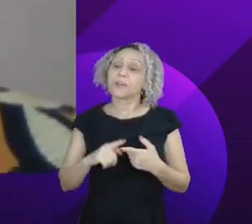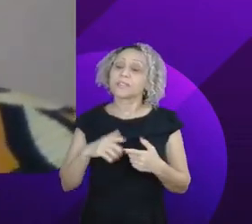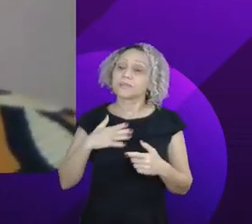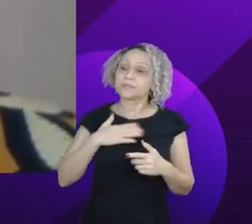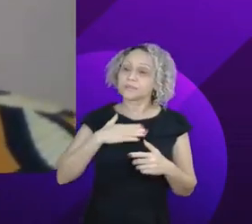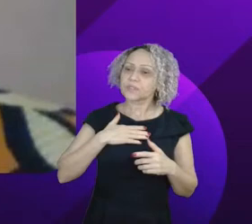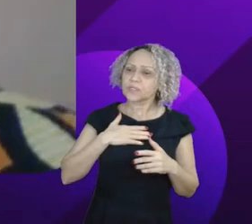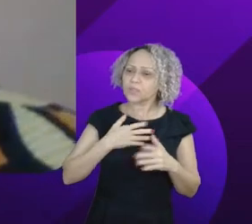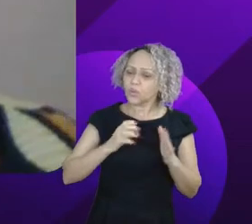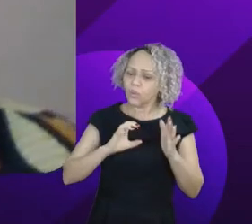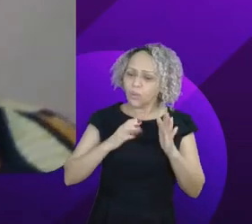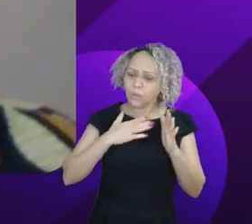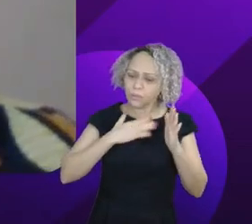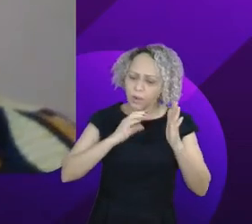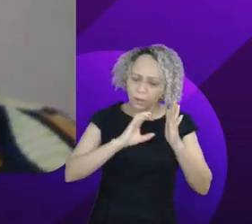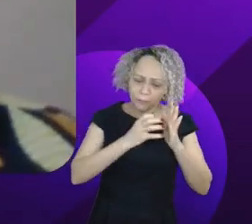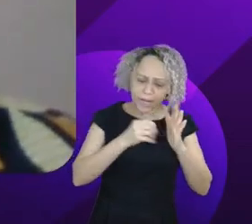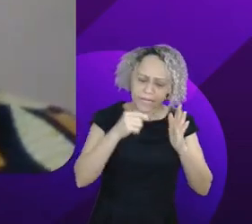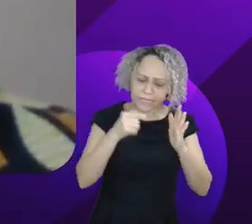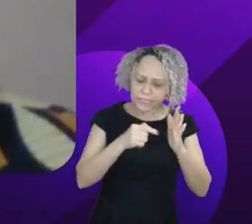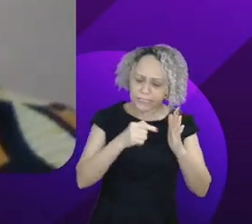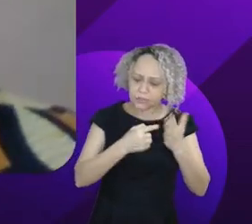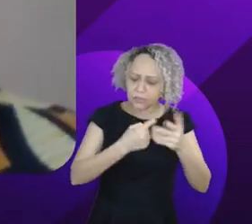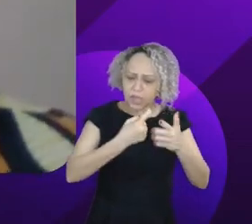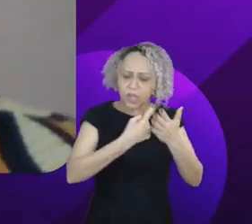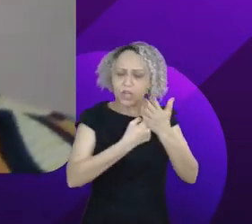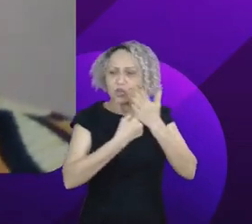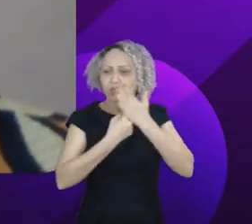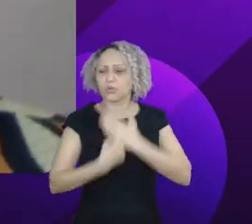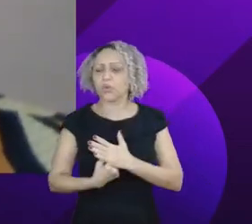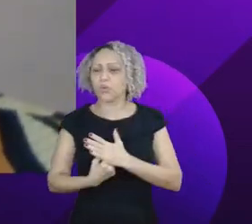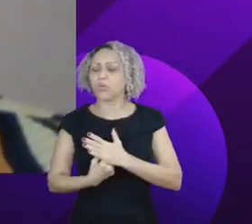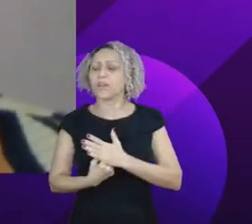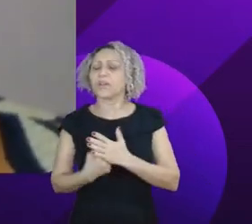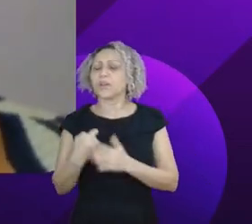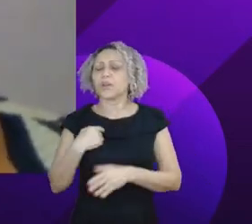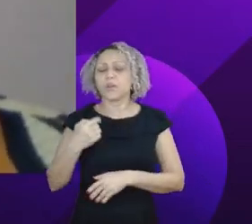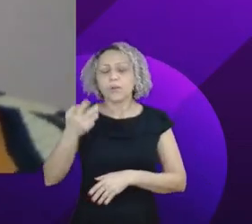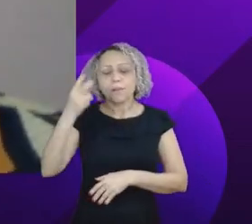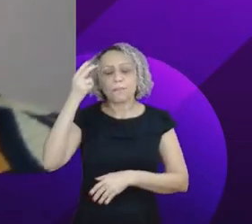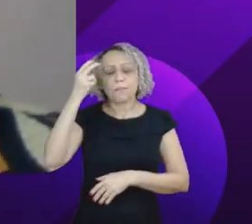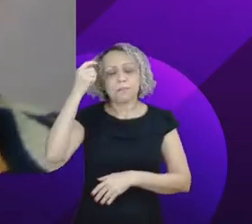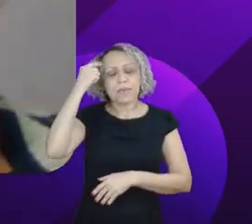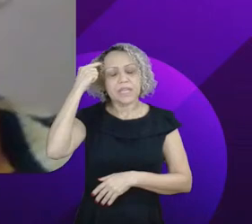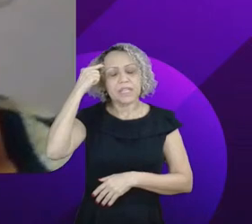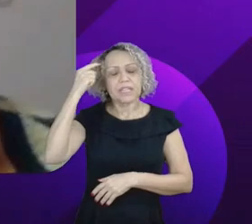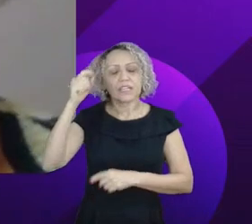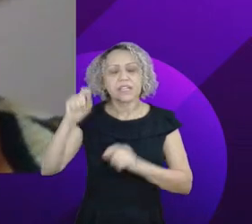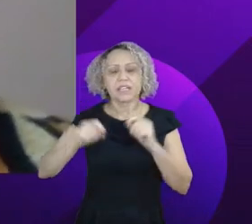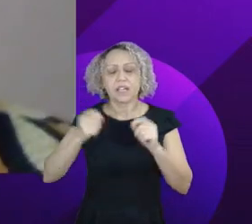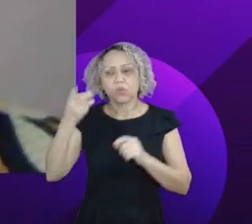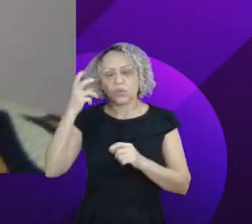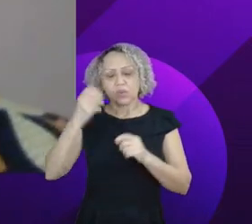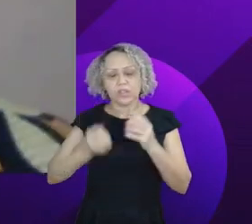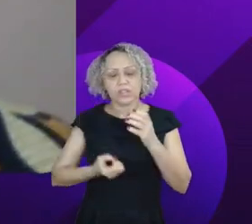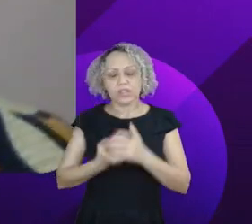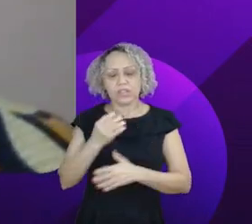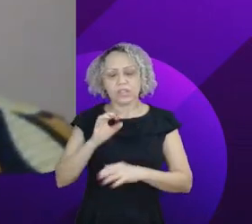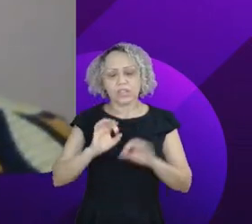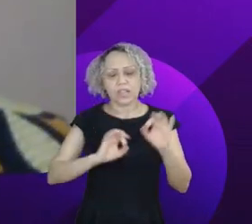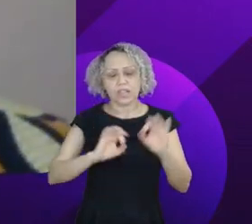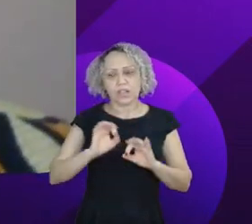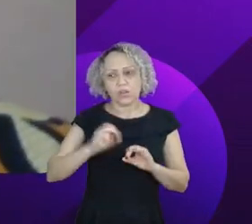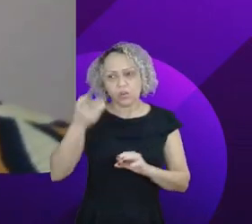consegue pensar a cultura na sua dimensão para construir políticas culturais. E construir políticas culturais é